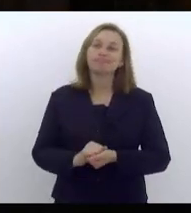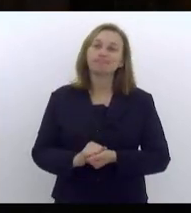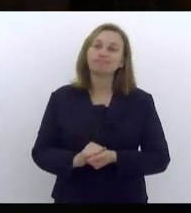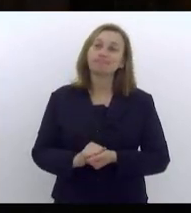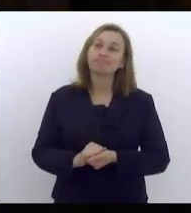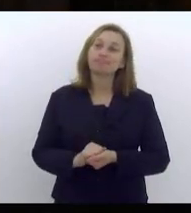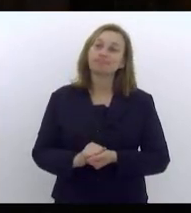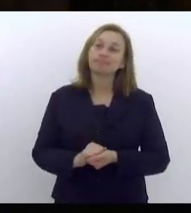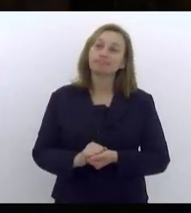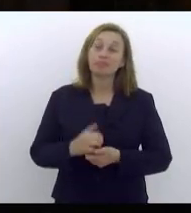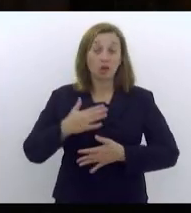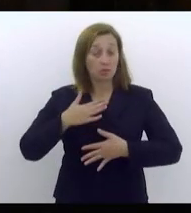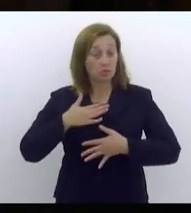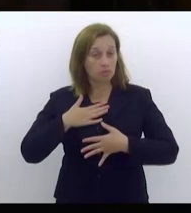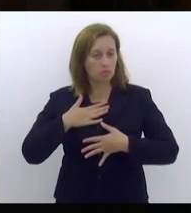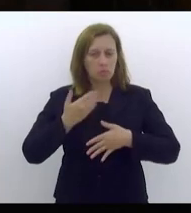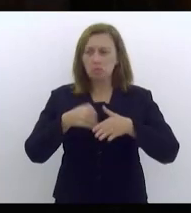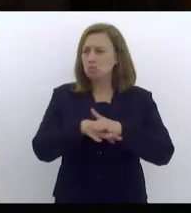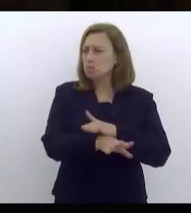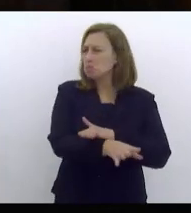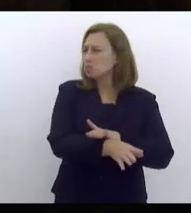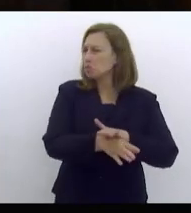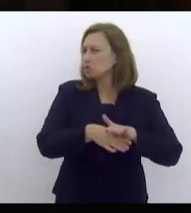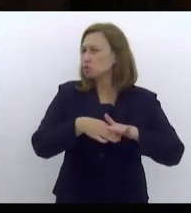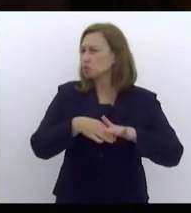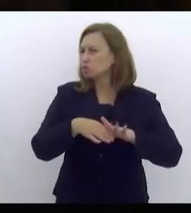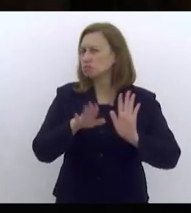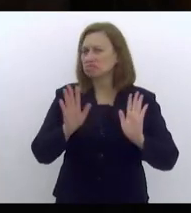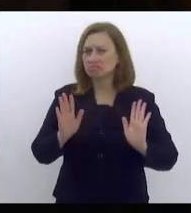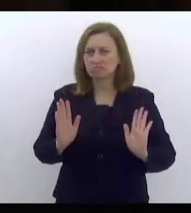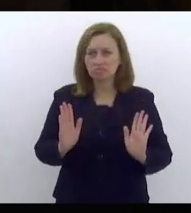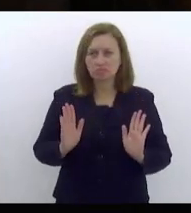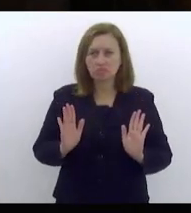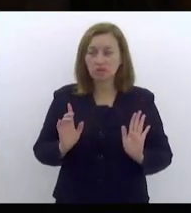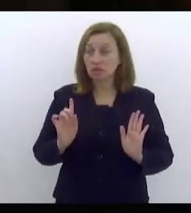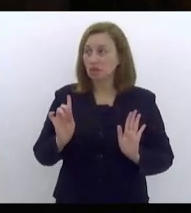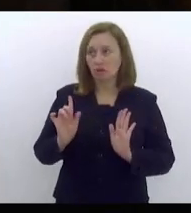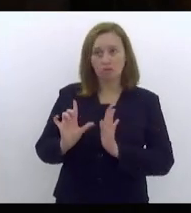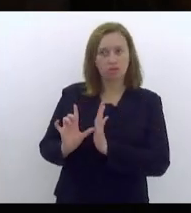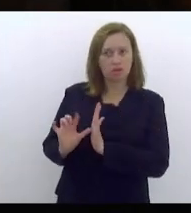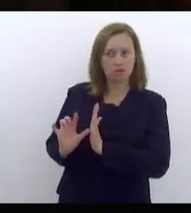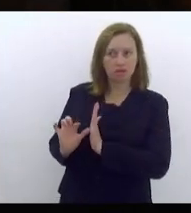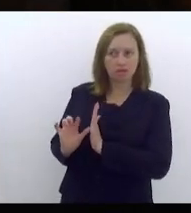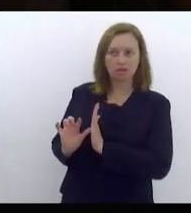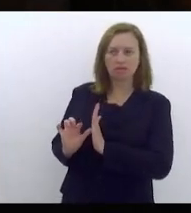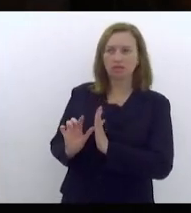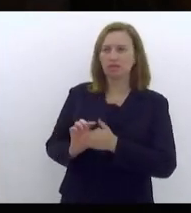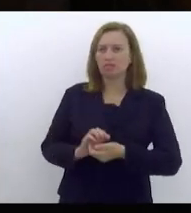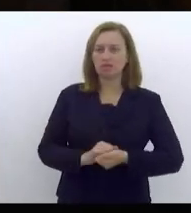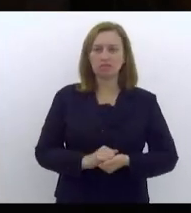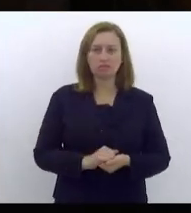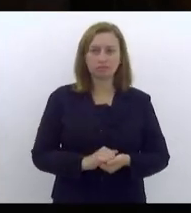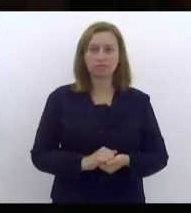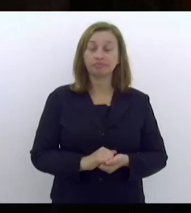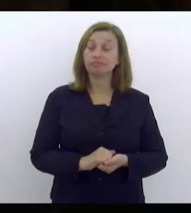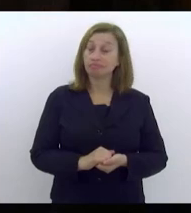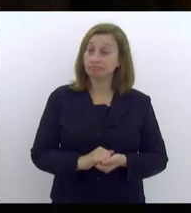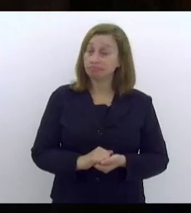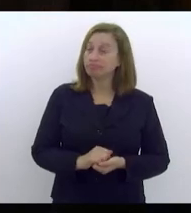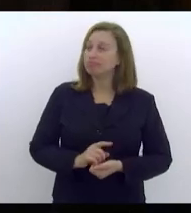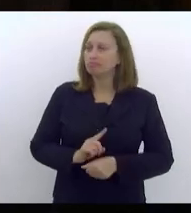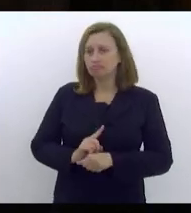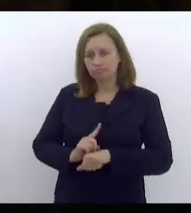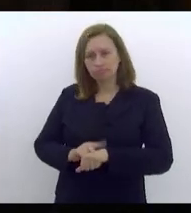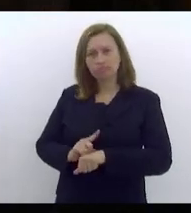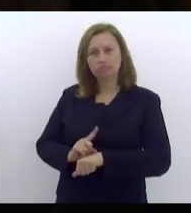como é meu hábito não me atrasar, e foi um